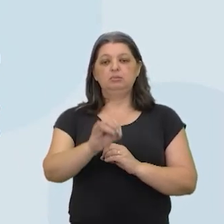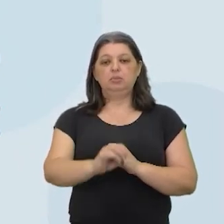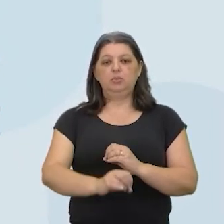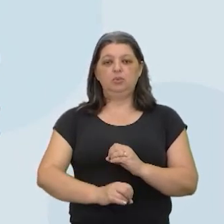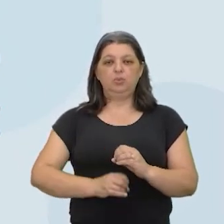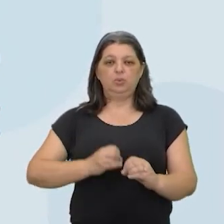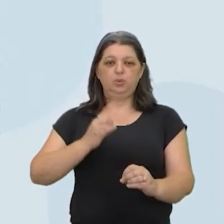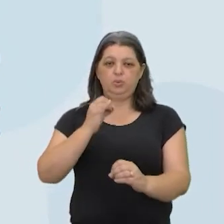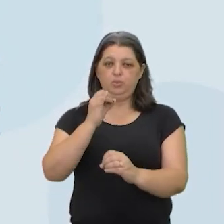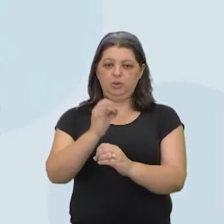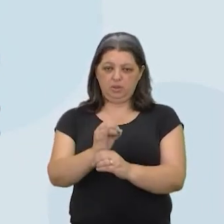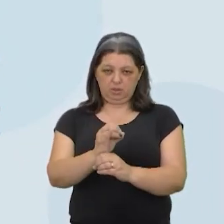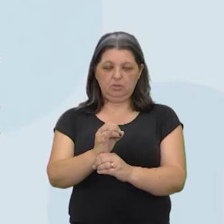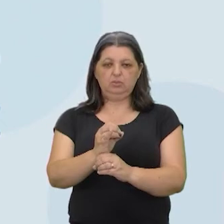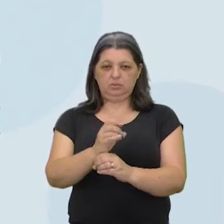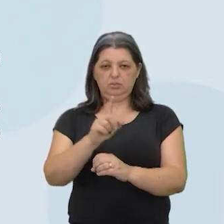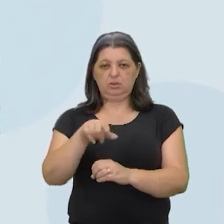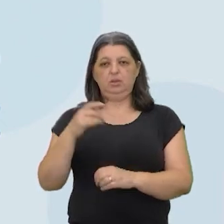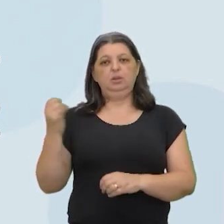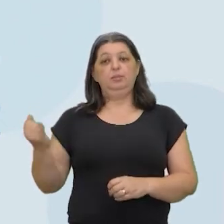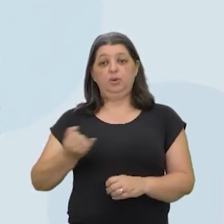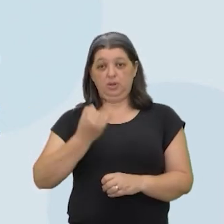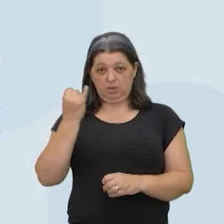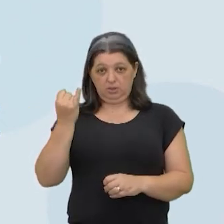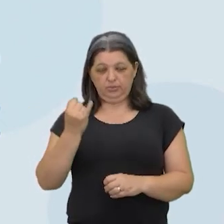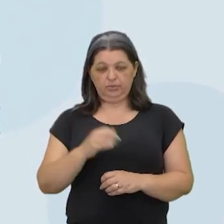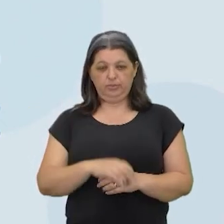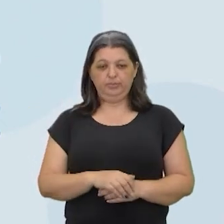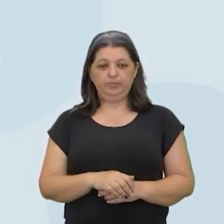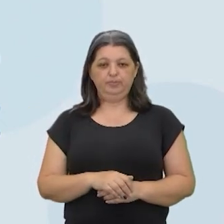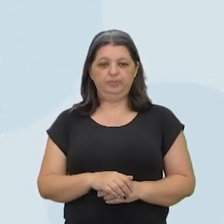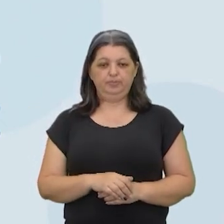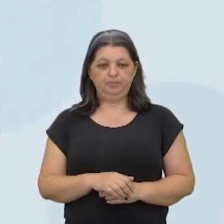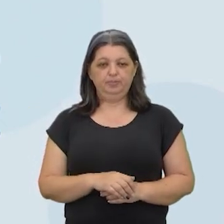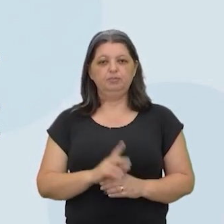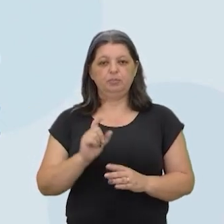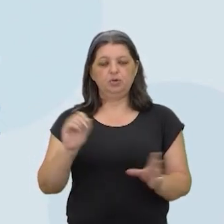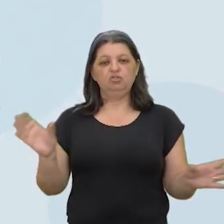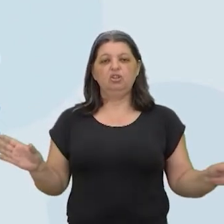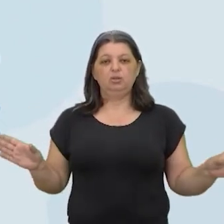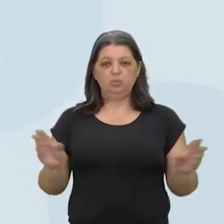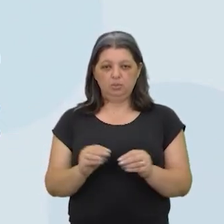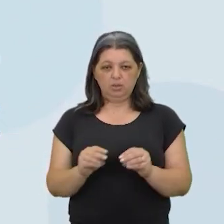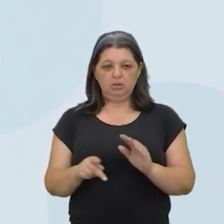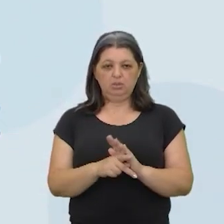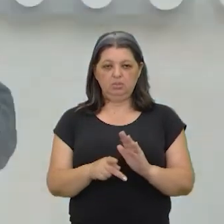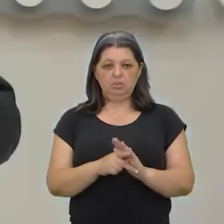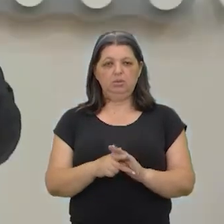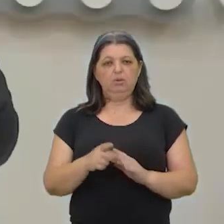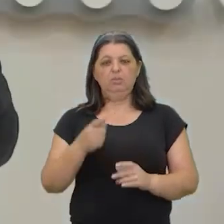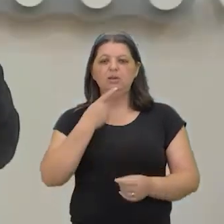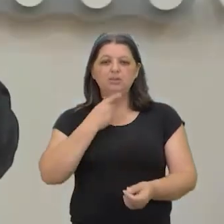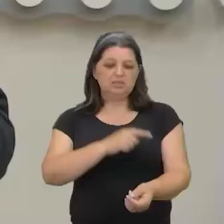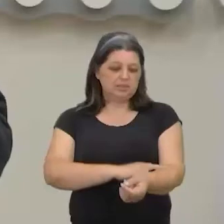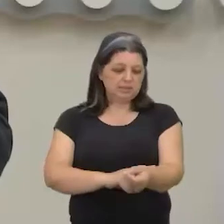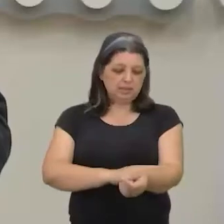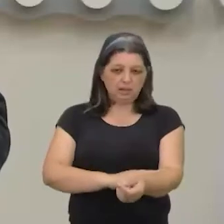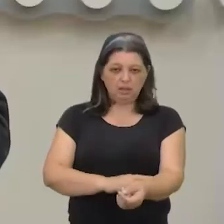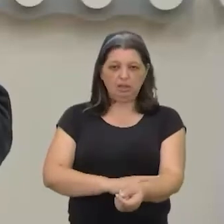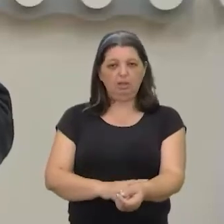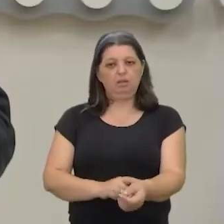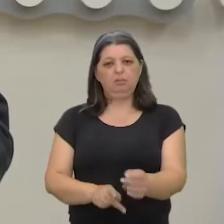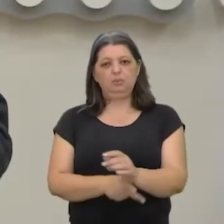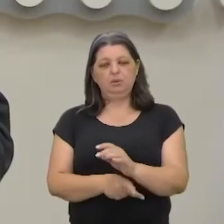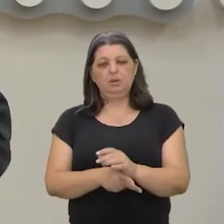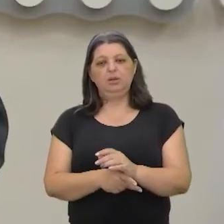importantes para o organismo. Ali, na verdade, a gente podia resumir toda essa parte de coagulação sanguínea, cálculo